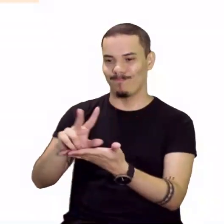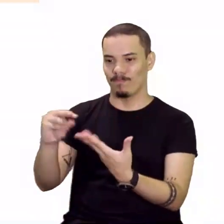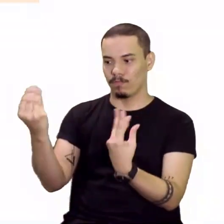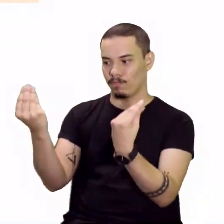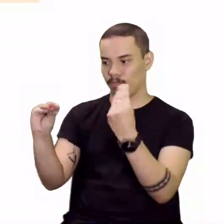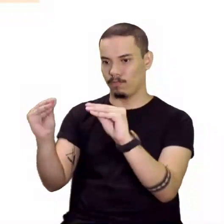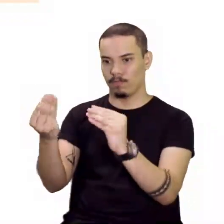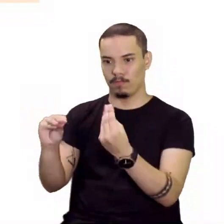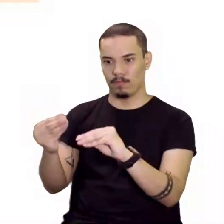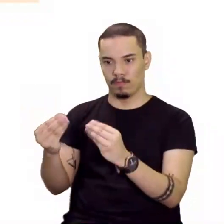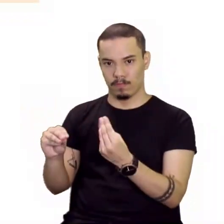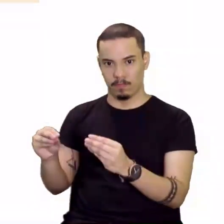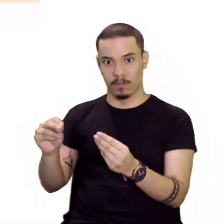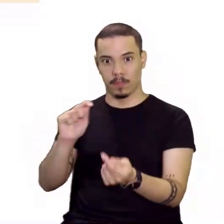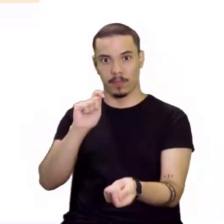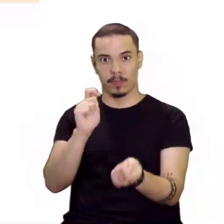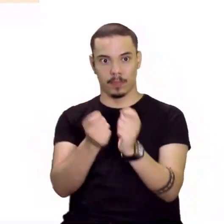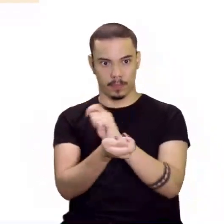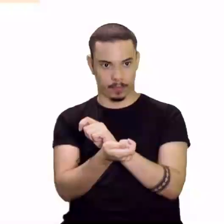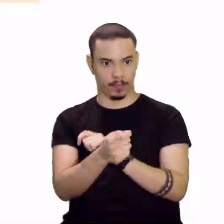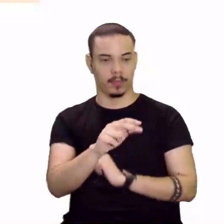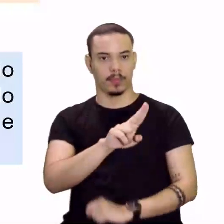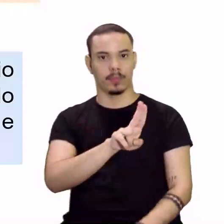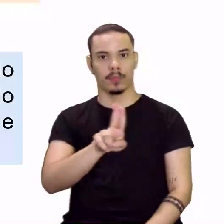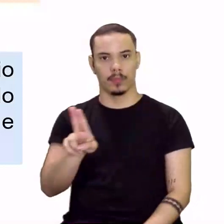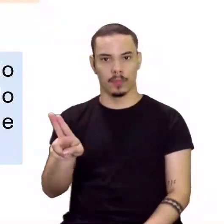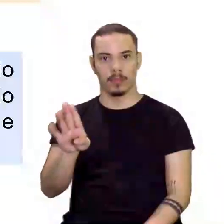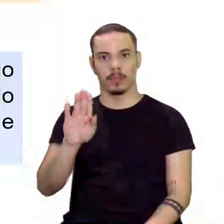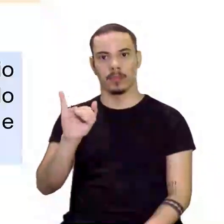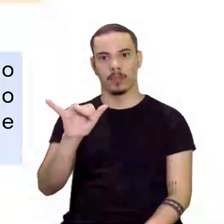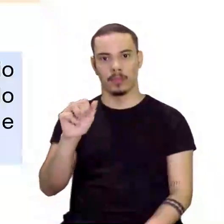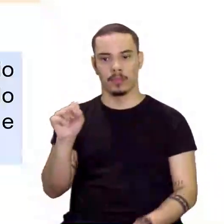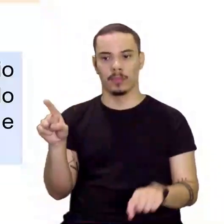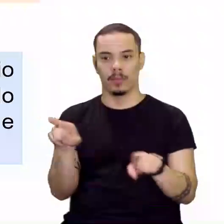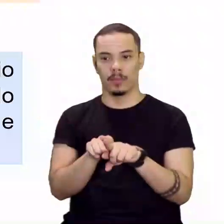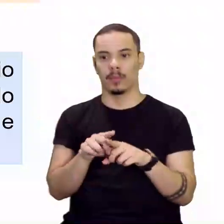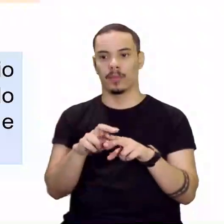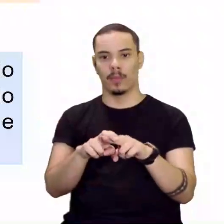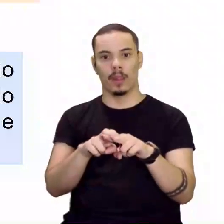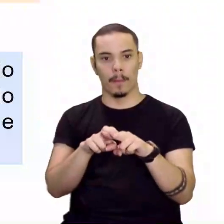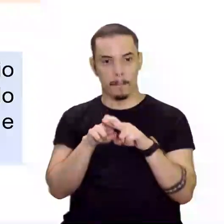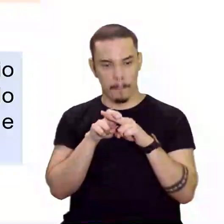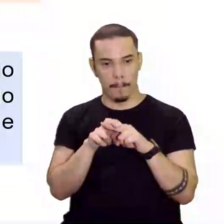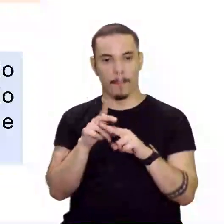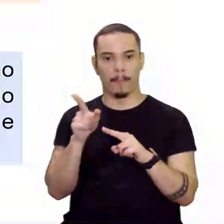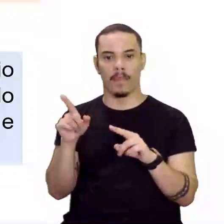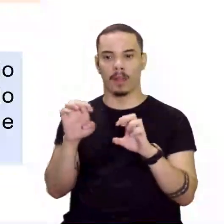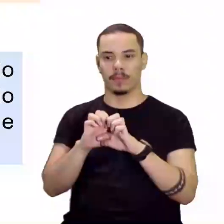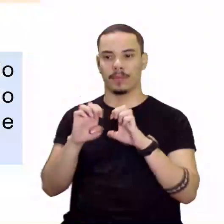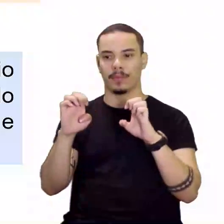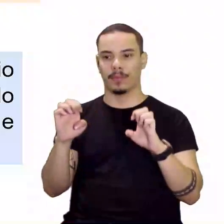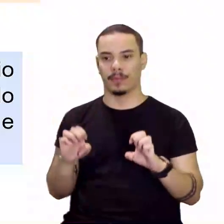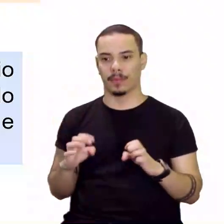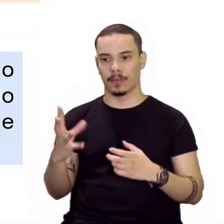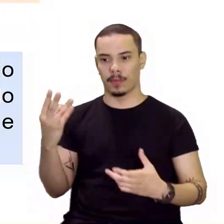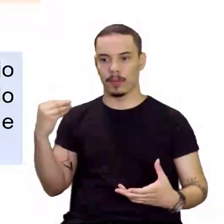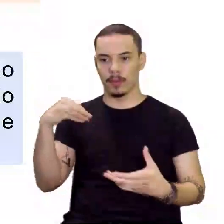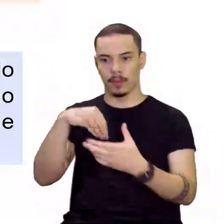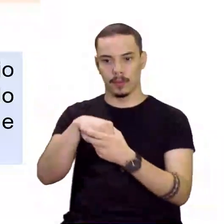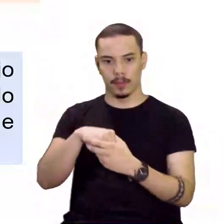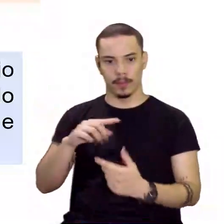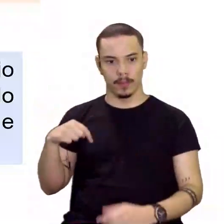sedimentares. Bacias sedimentares, tá? Portanto, essa estrutura do